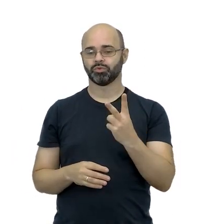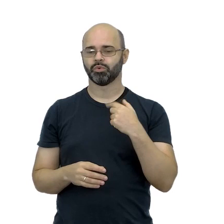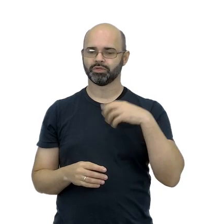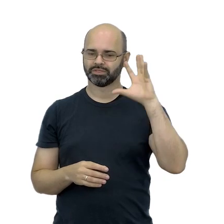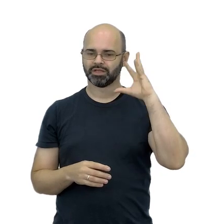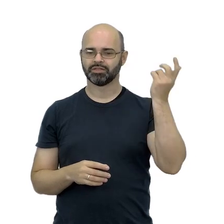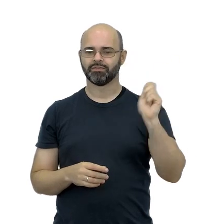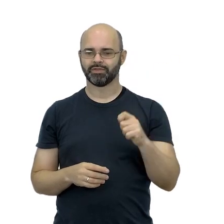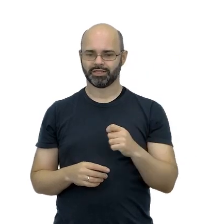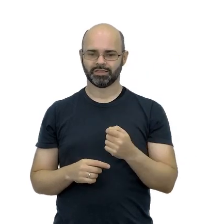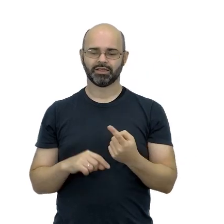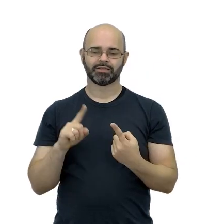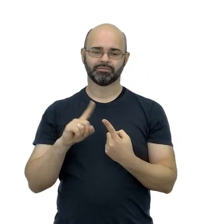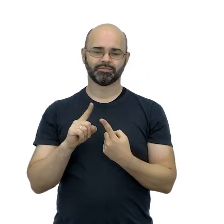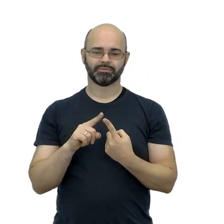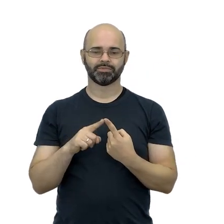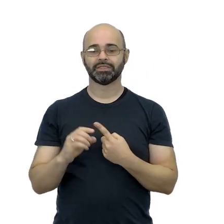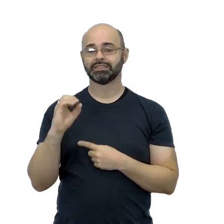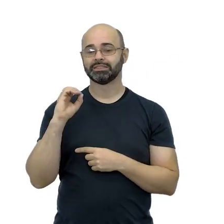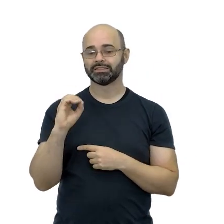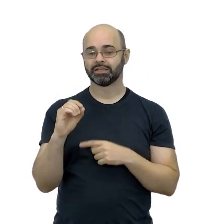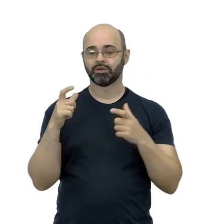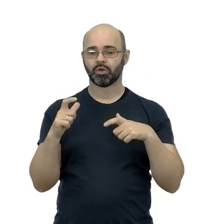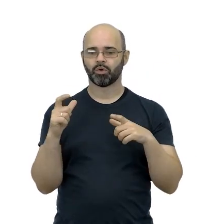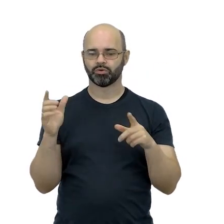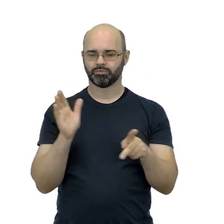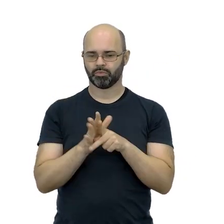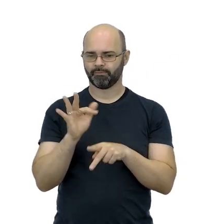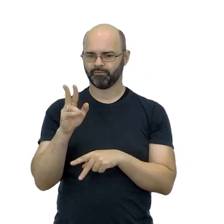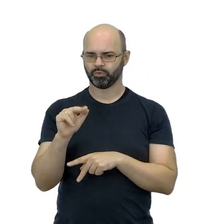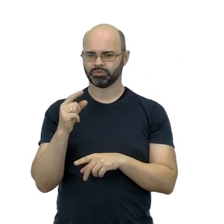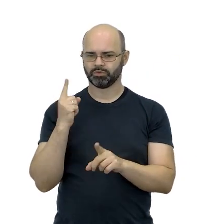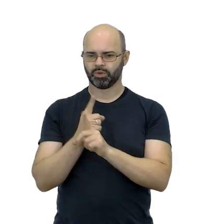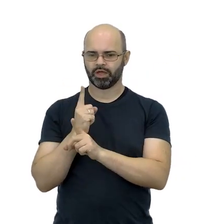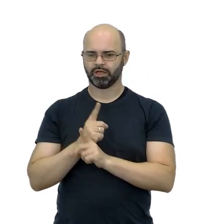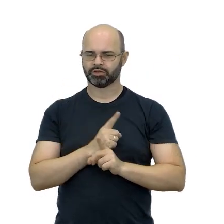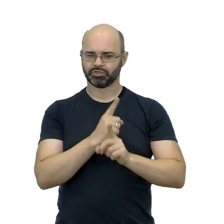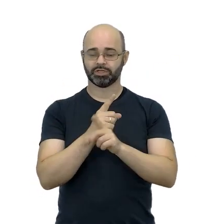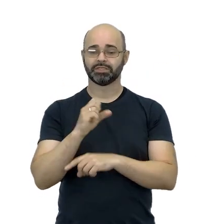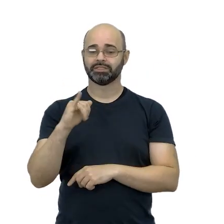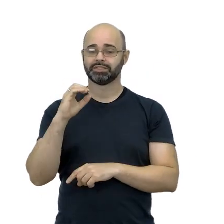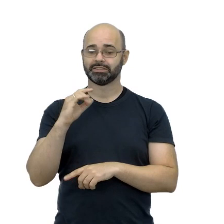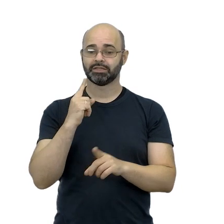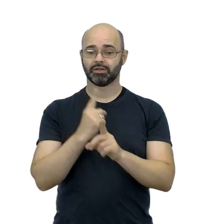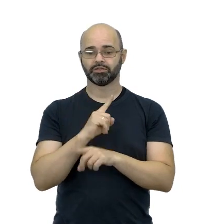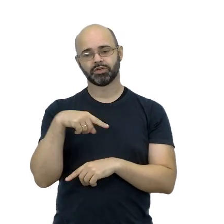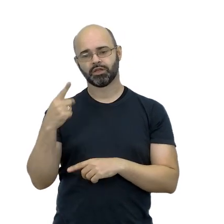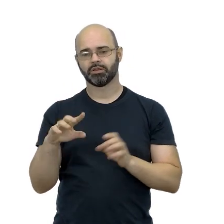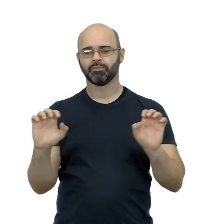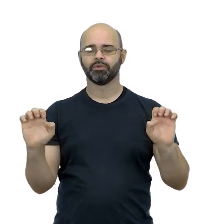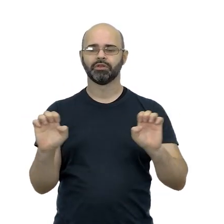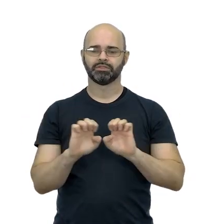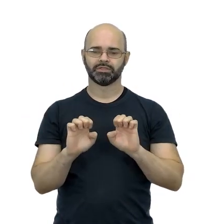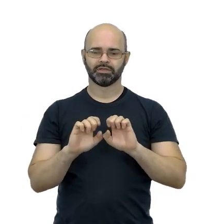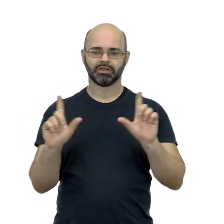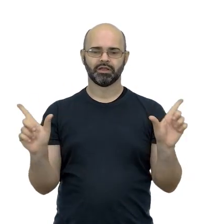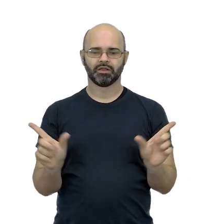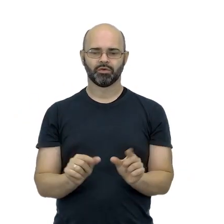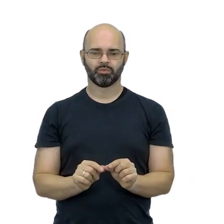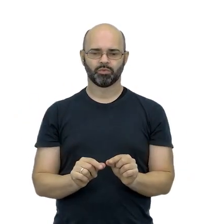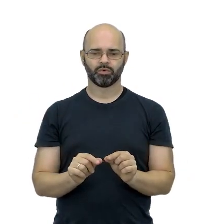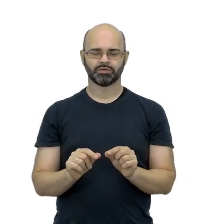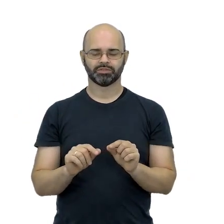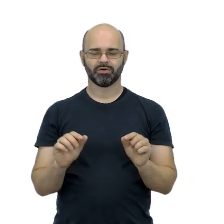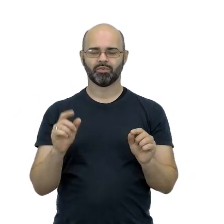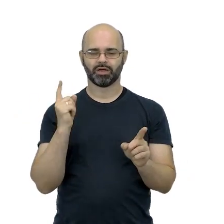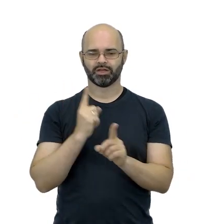resolver isso. Uma é encontrar os zeros da minha função. Se encontrar os zeros, é resolver as equações. É dar valor para o x e